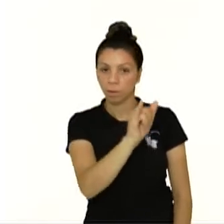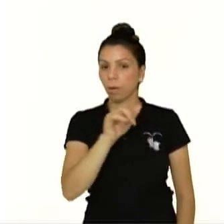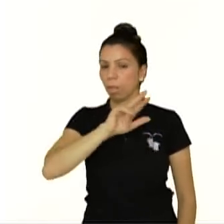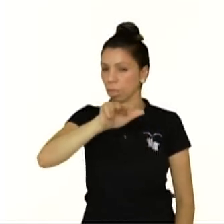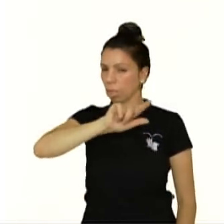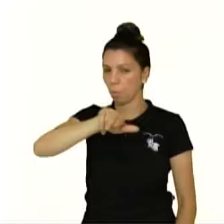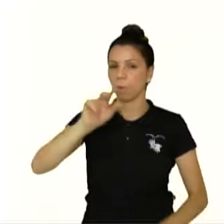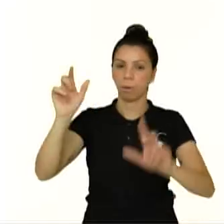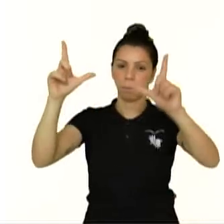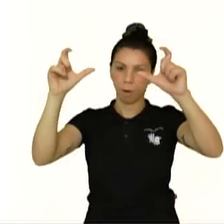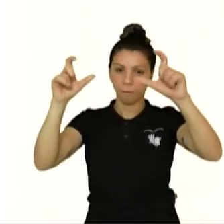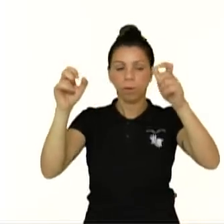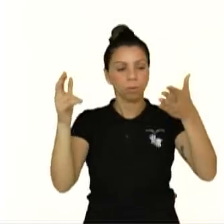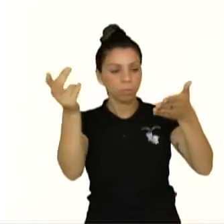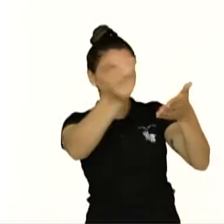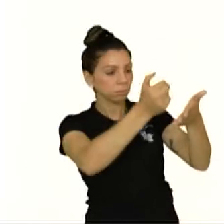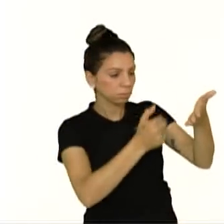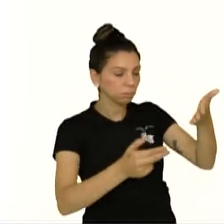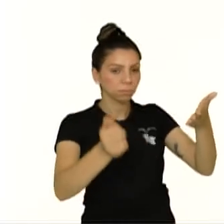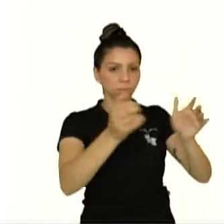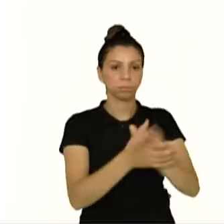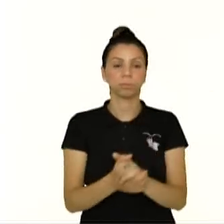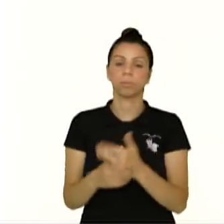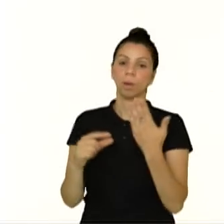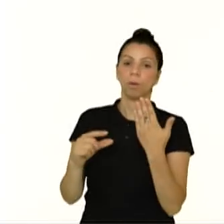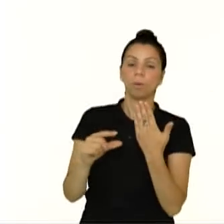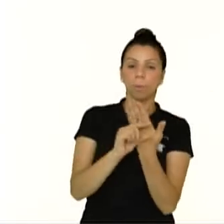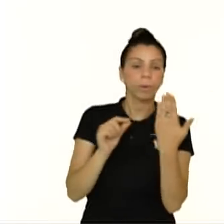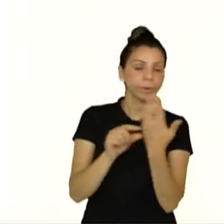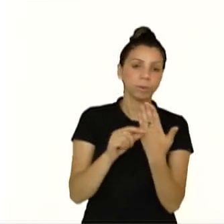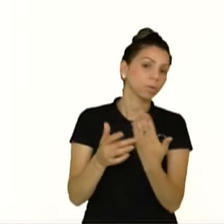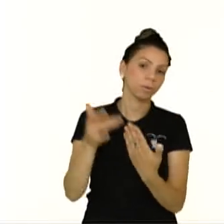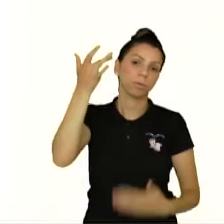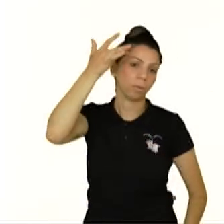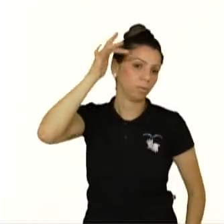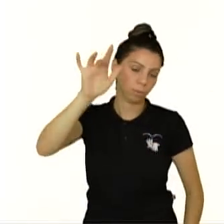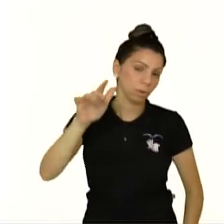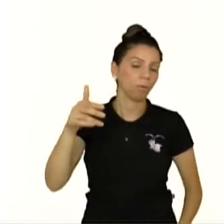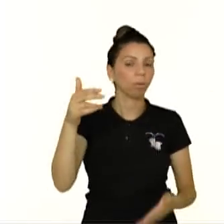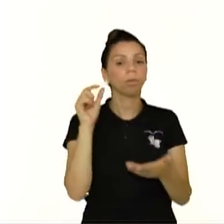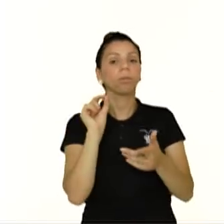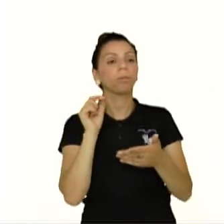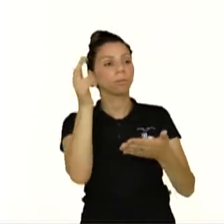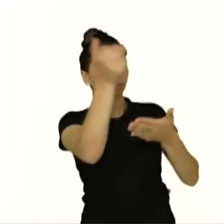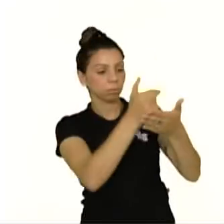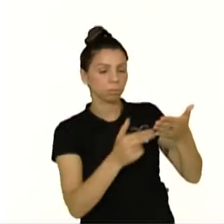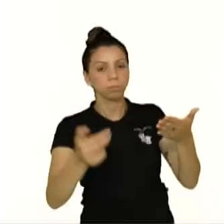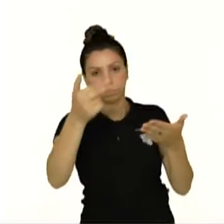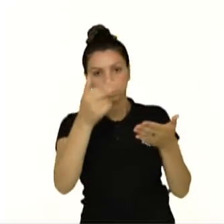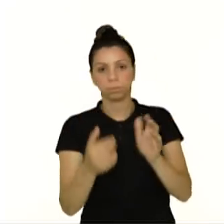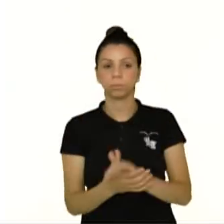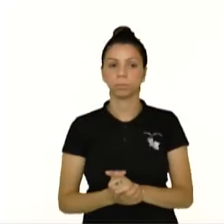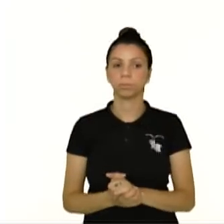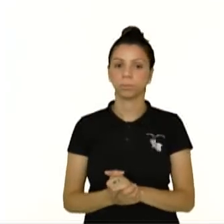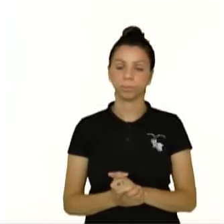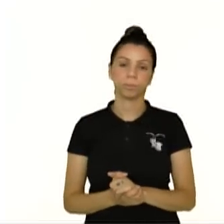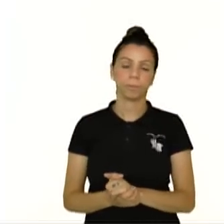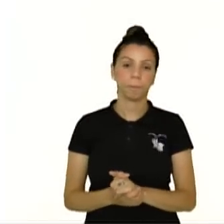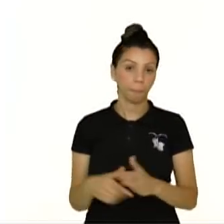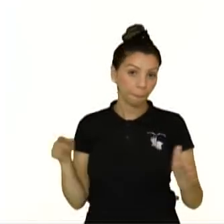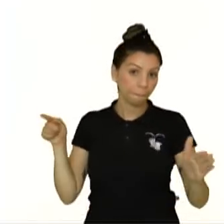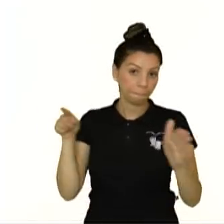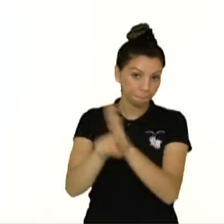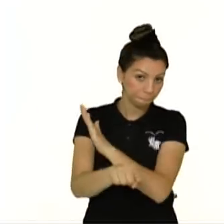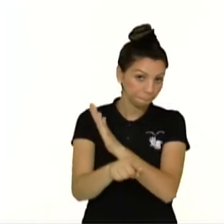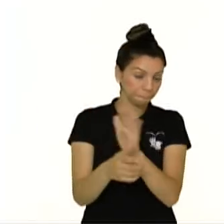desculpa, e esse artista é desconhecido quem fez esse quadro, essa tela aqui. Muito bem, um